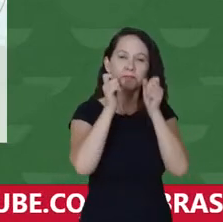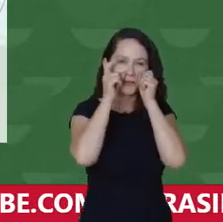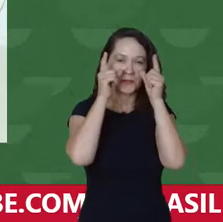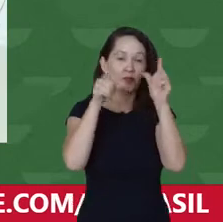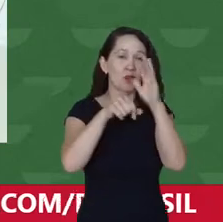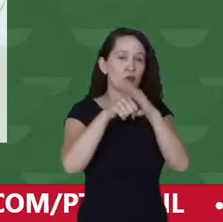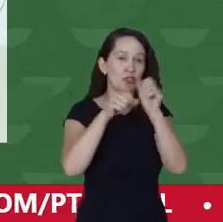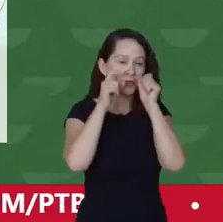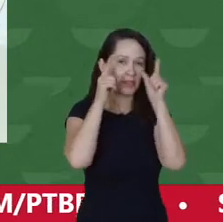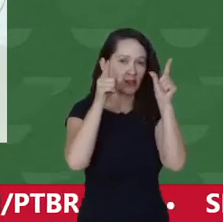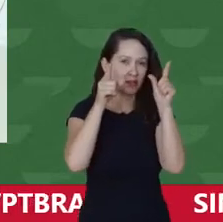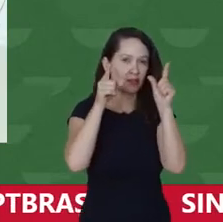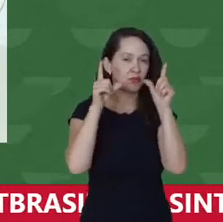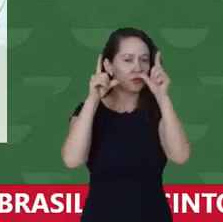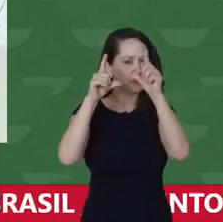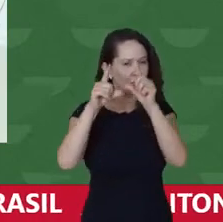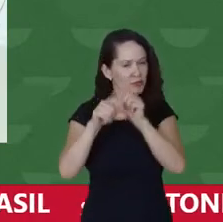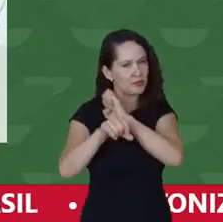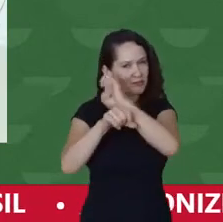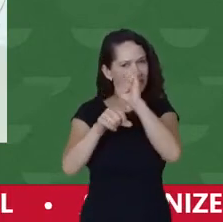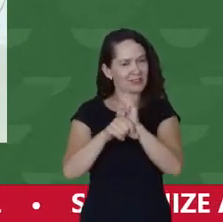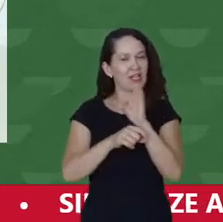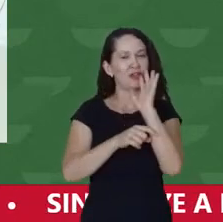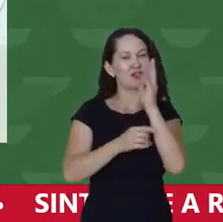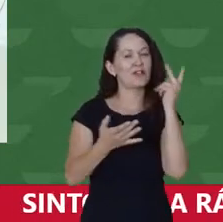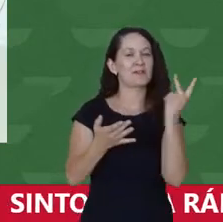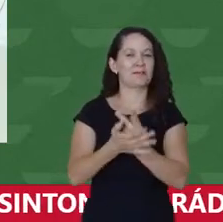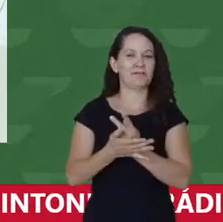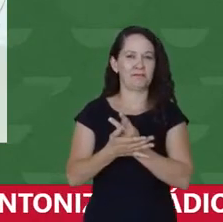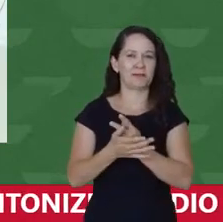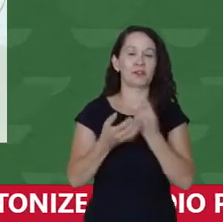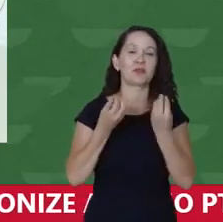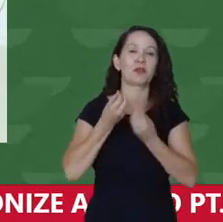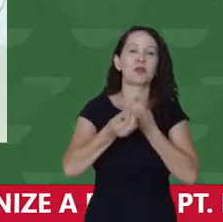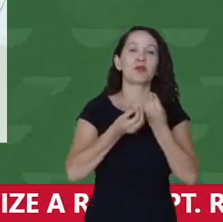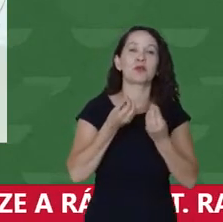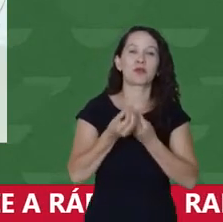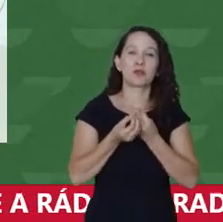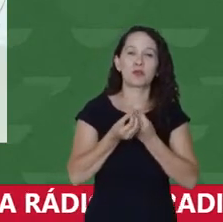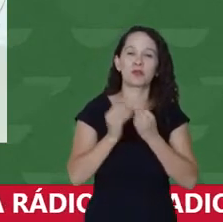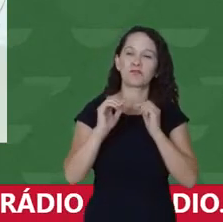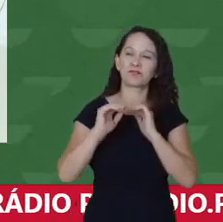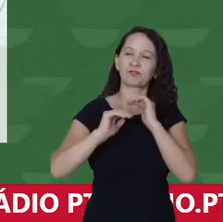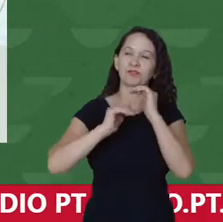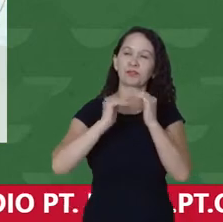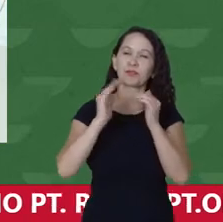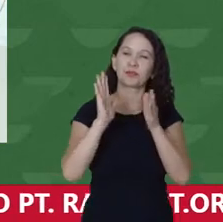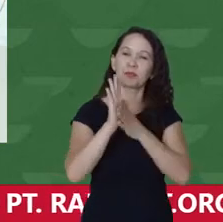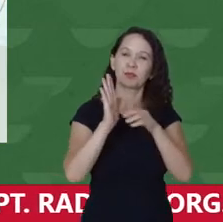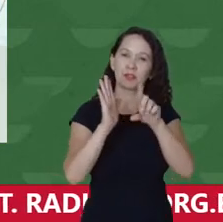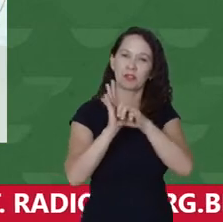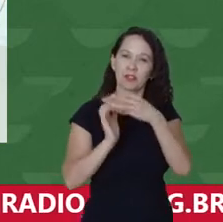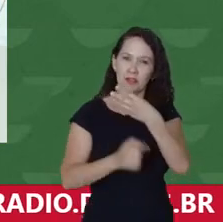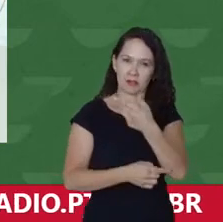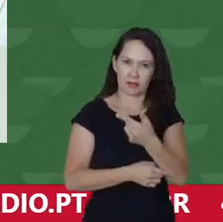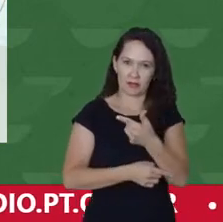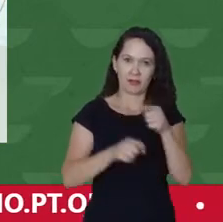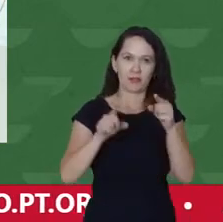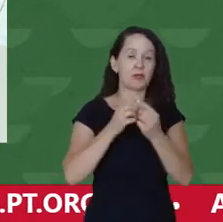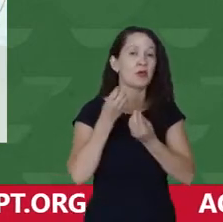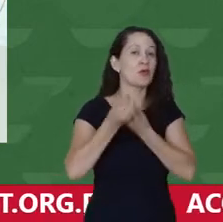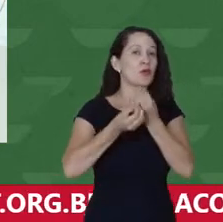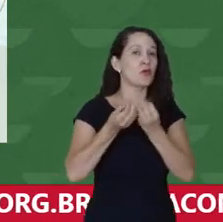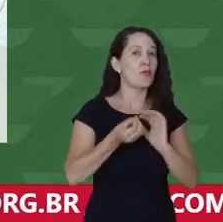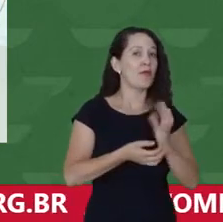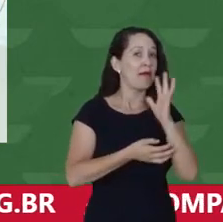atenção, né, da redução do Estado que já está em curso e do quanto que ela avança com a PEC 32 e quanto que isso vai